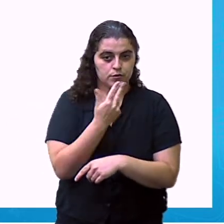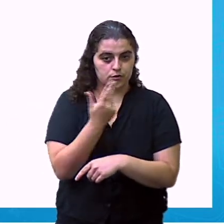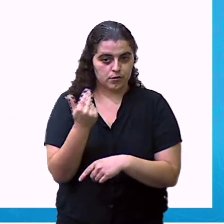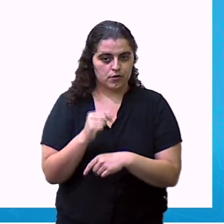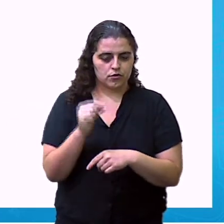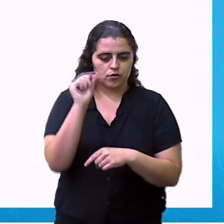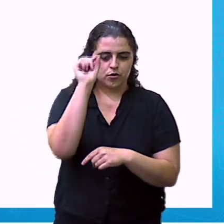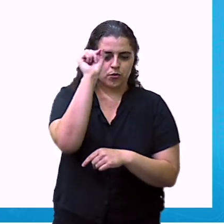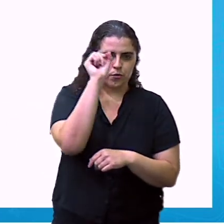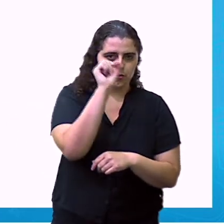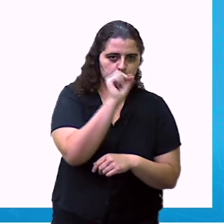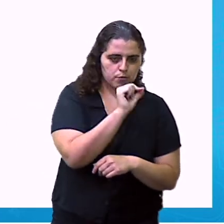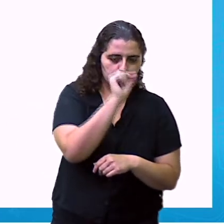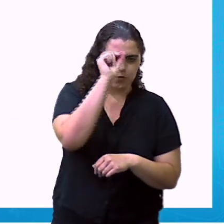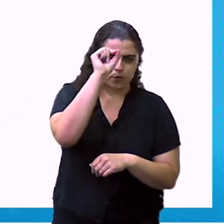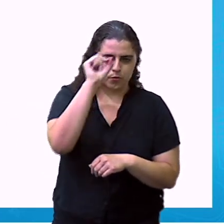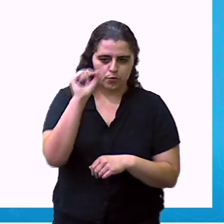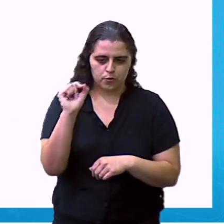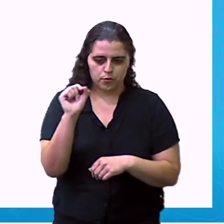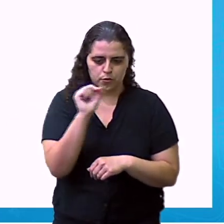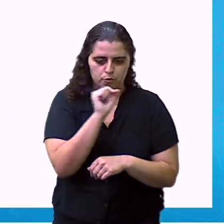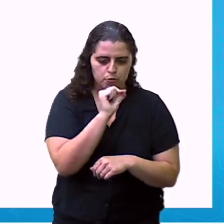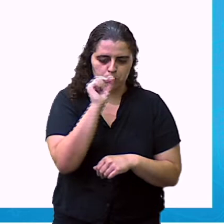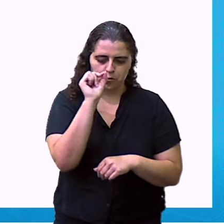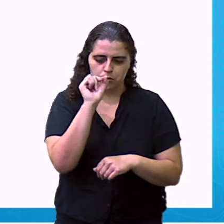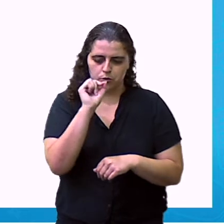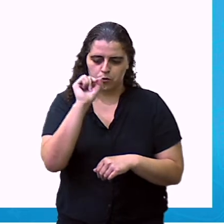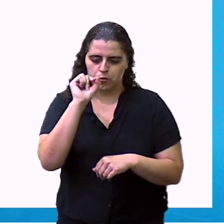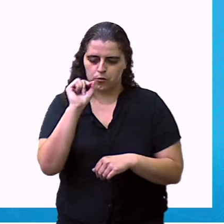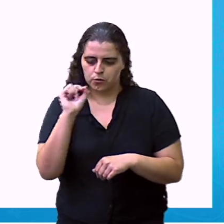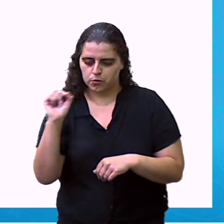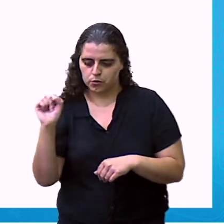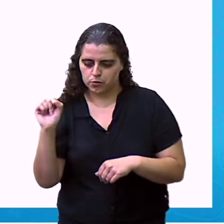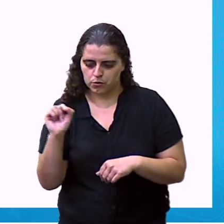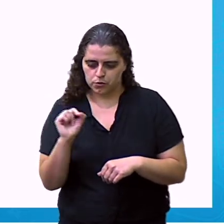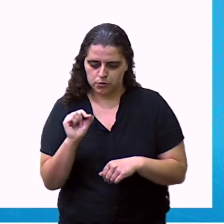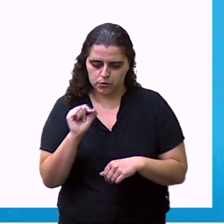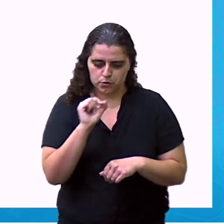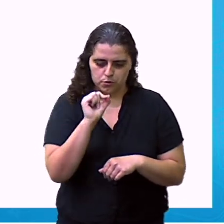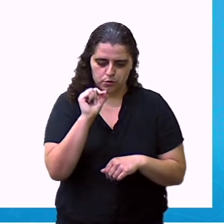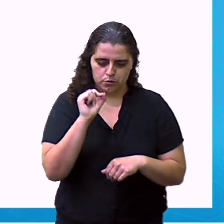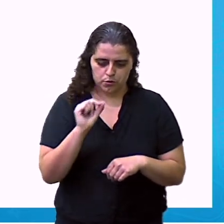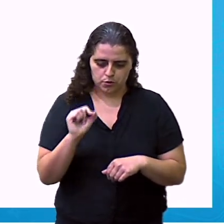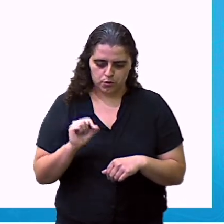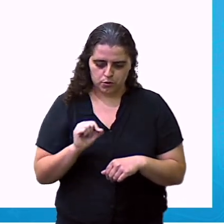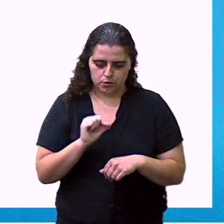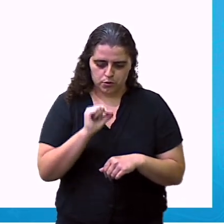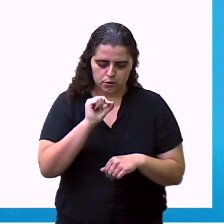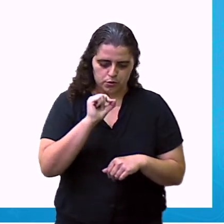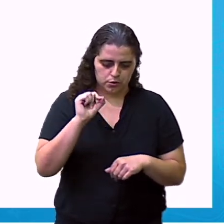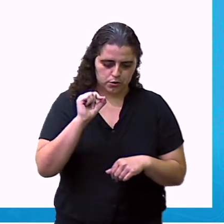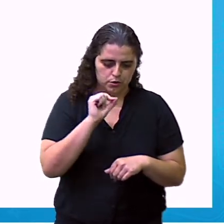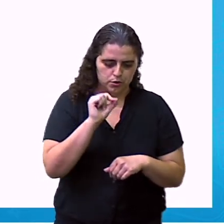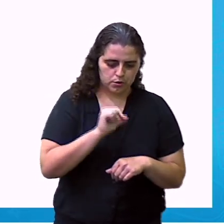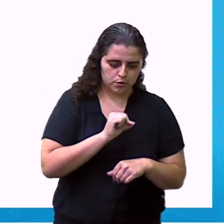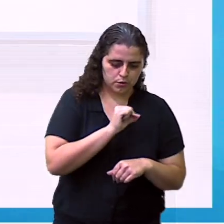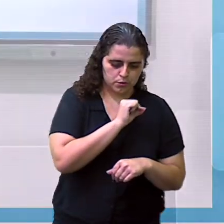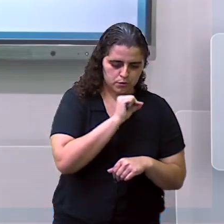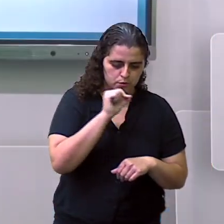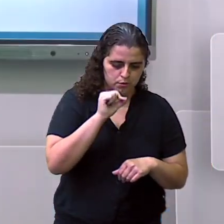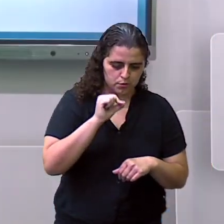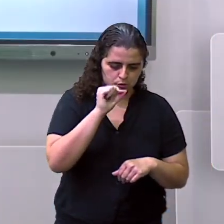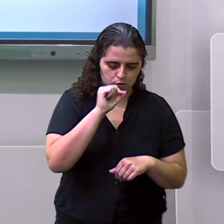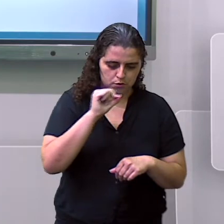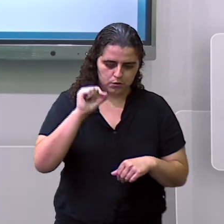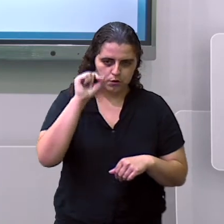iguais. E na sua totalidade, eu utilizei, veja bem, 5, 10, com mais 3,